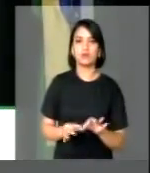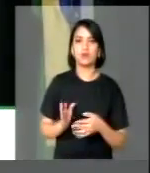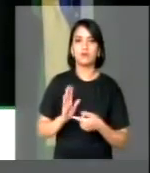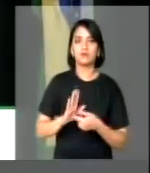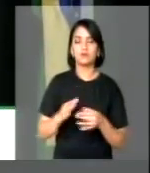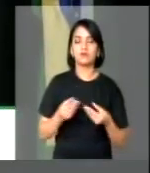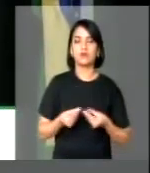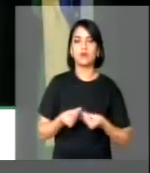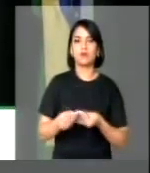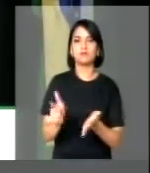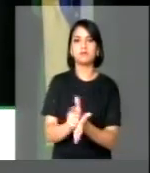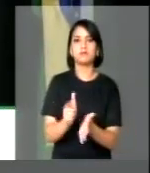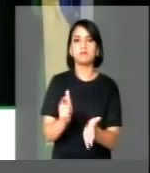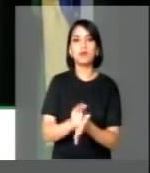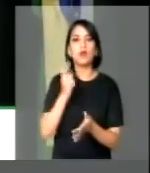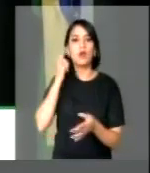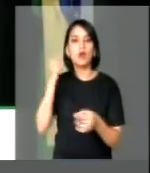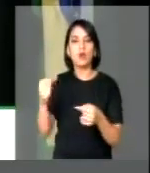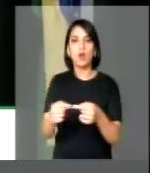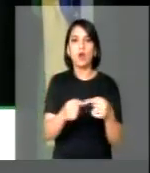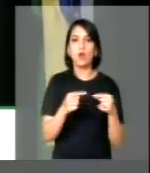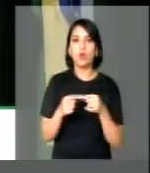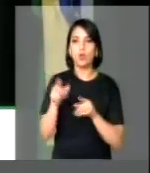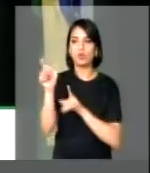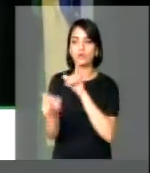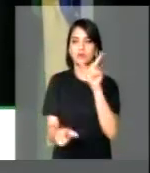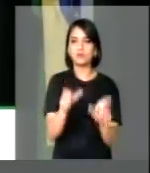acordo individual. De acordo